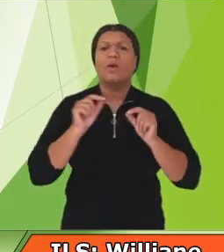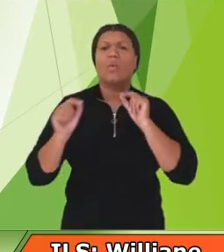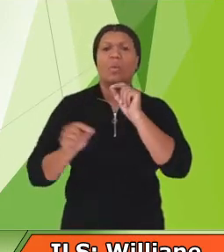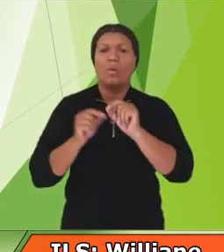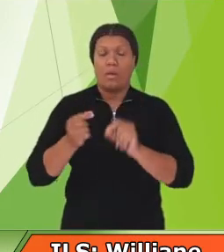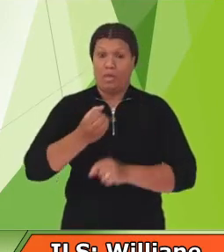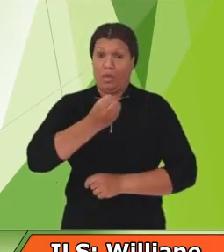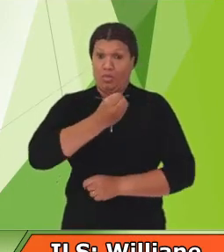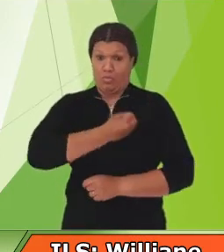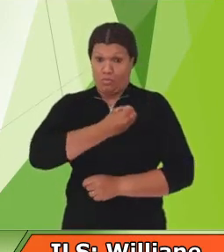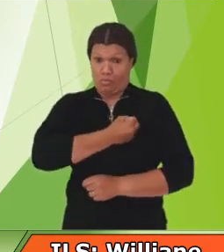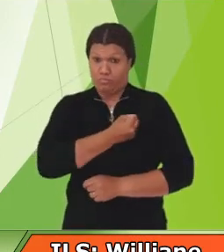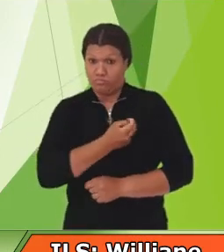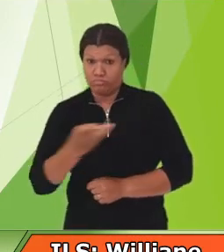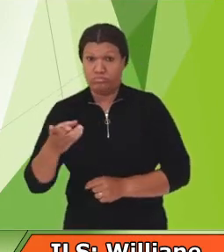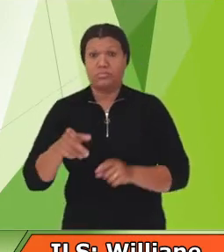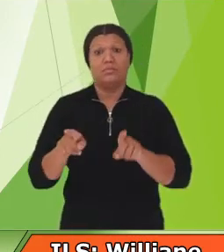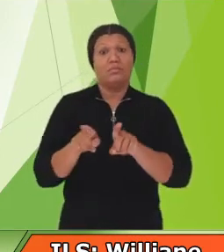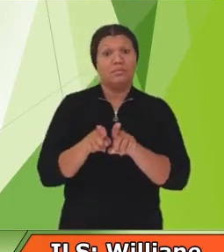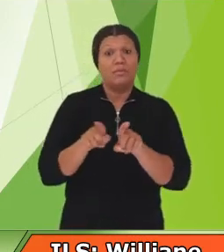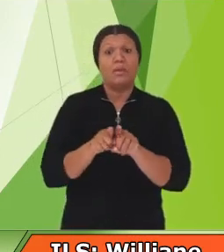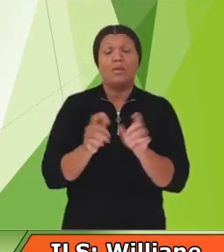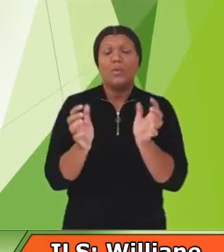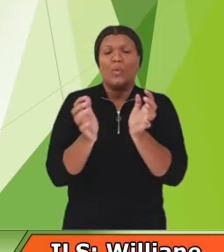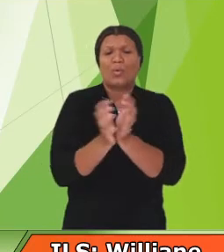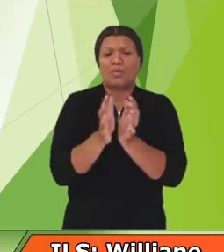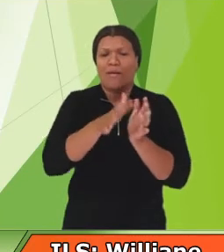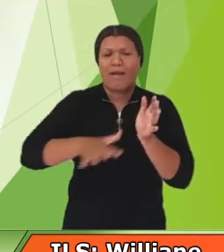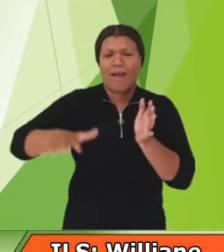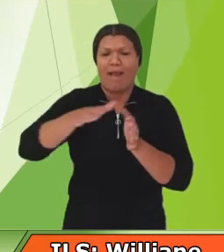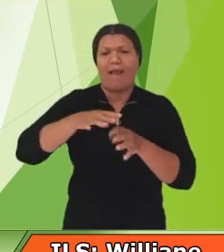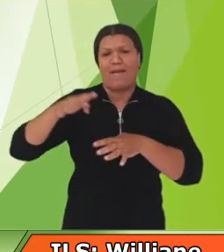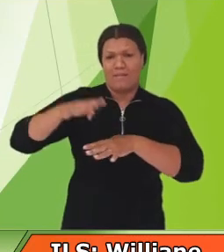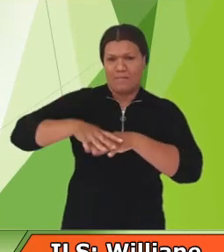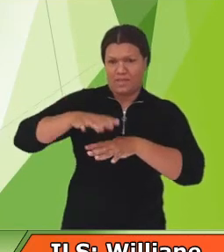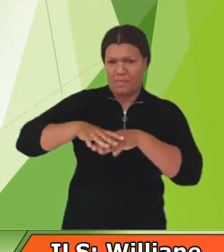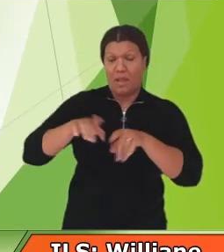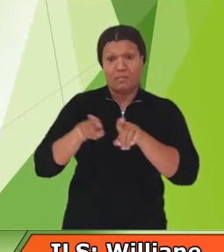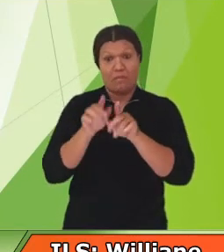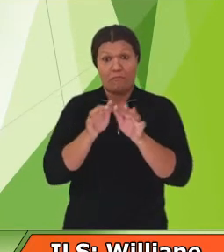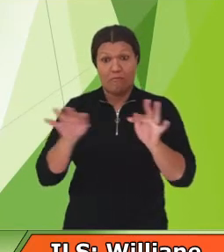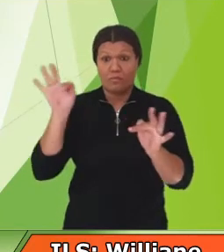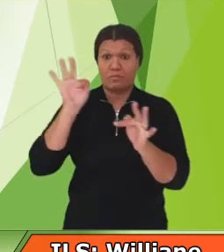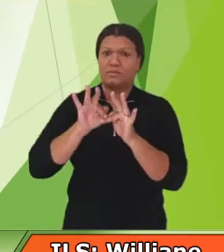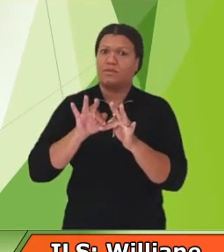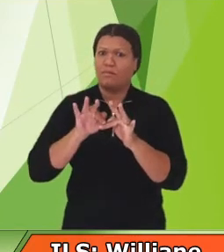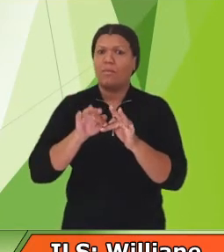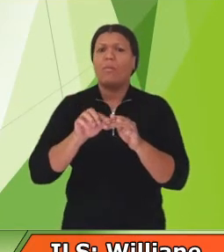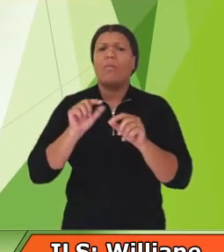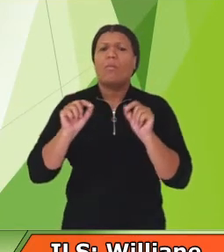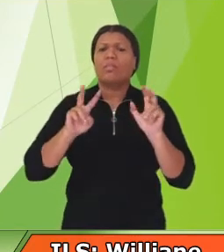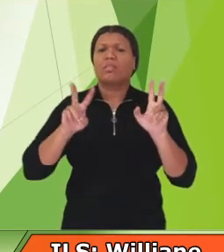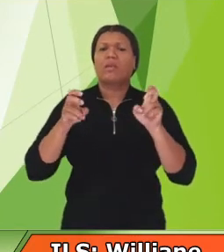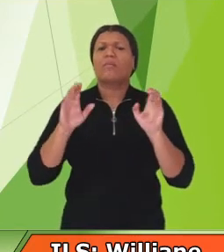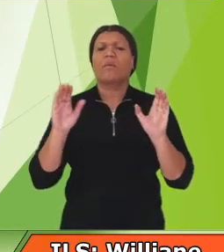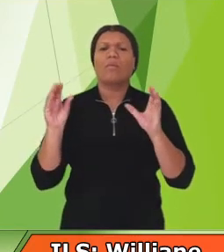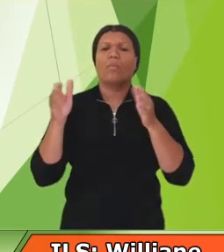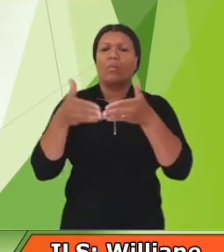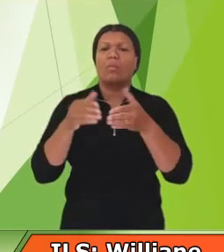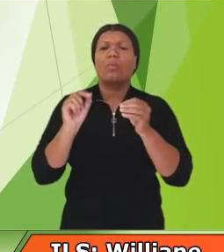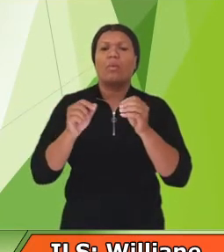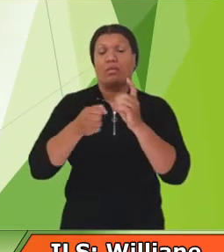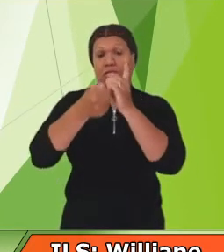e operações, álgebra e funções. Sobretudo, vamos estudar sobre o descritor 13, que